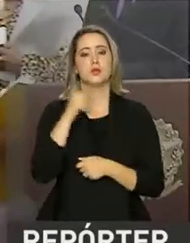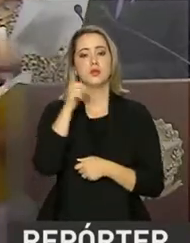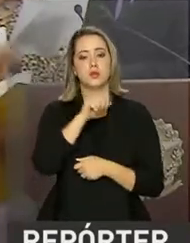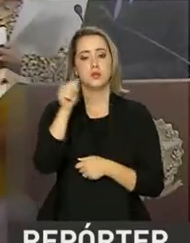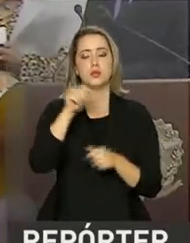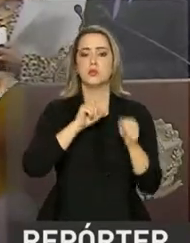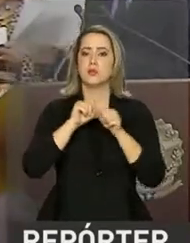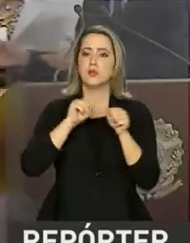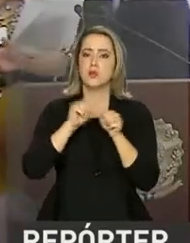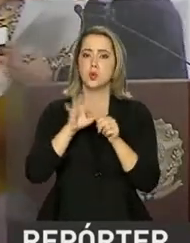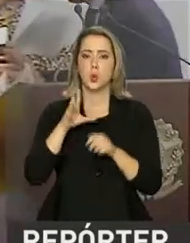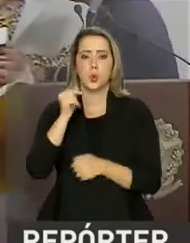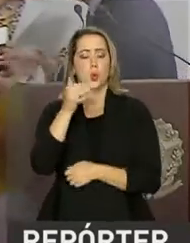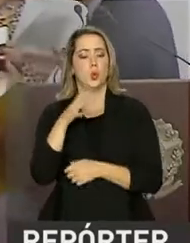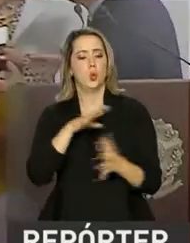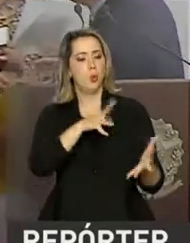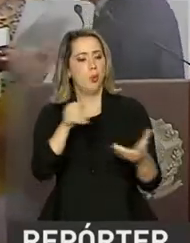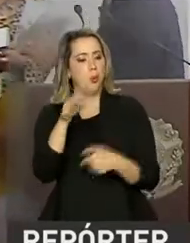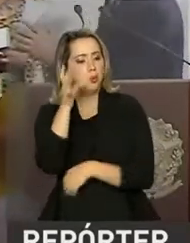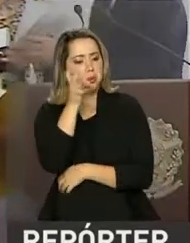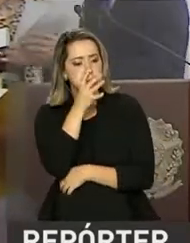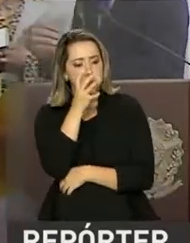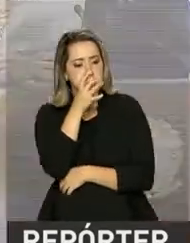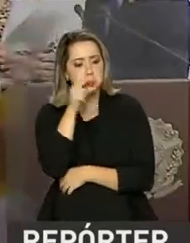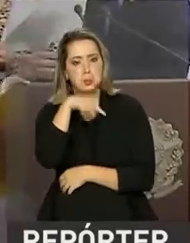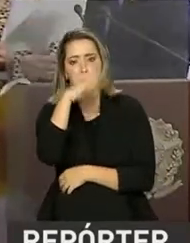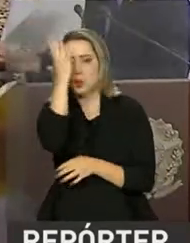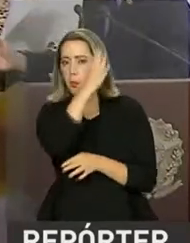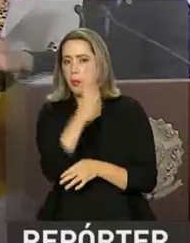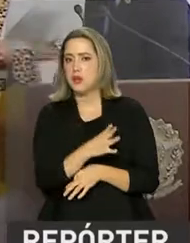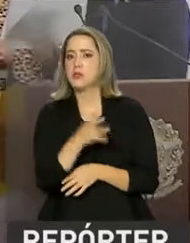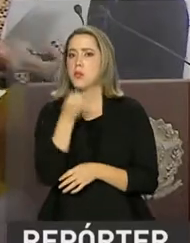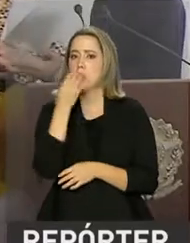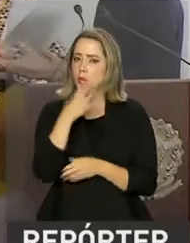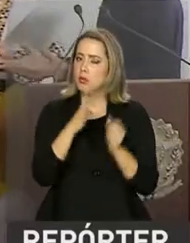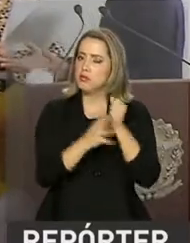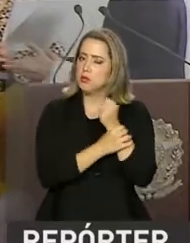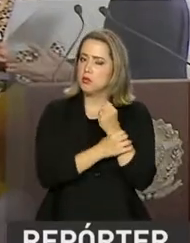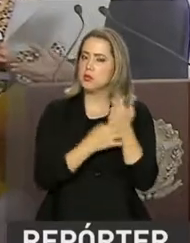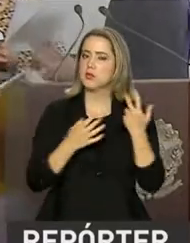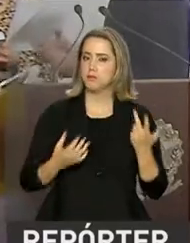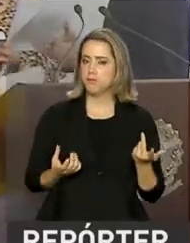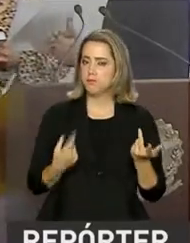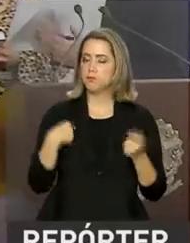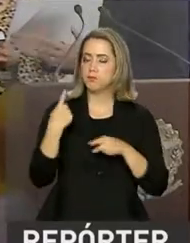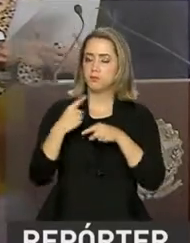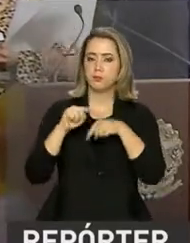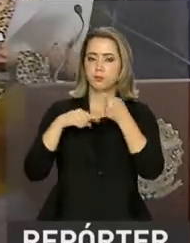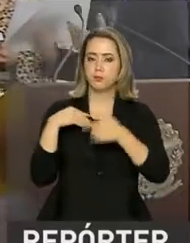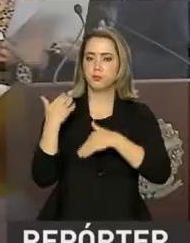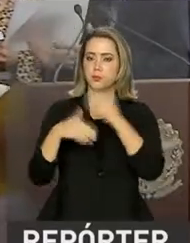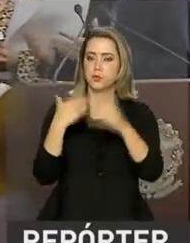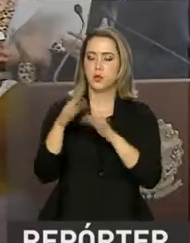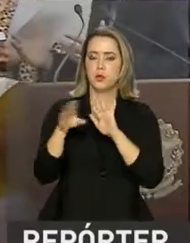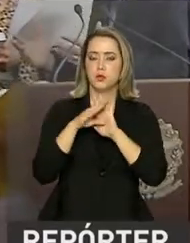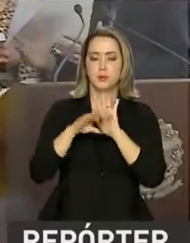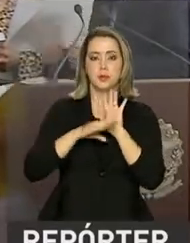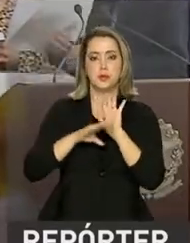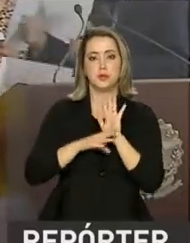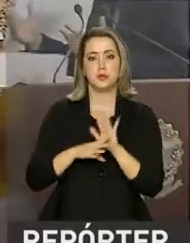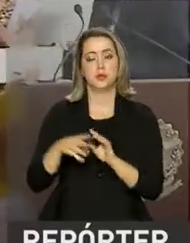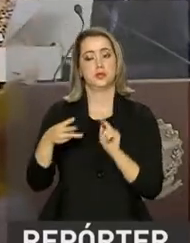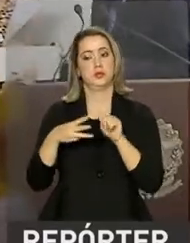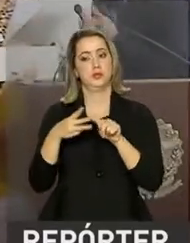que o mundo inteiro reconhecesse a capacidade do Brasil. Por fim, nós demos sequência a todos os grandes projetos das